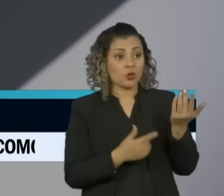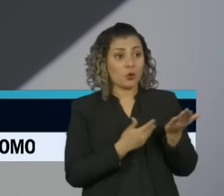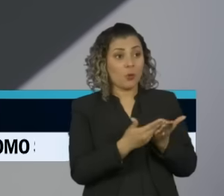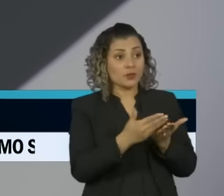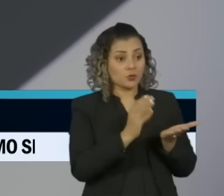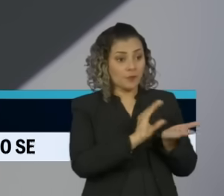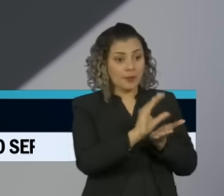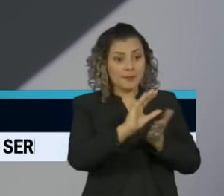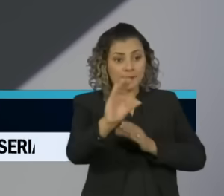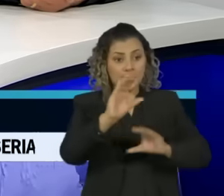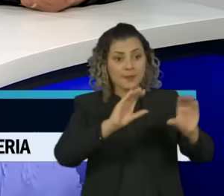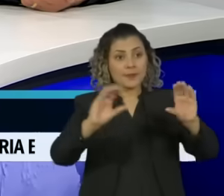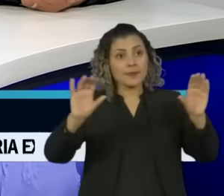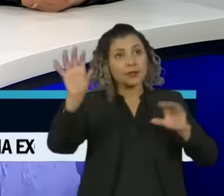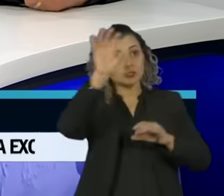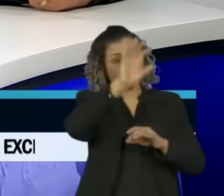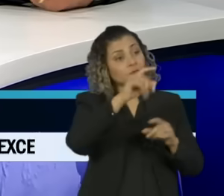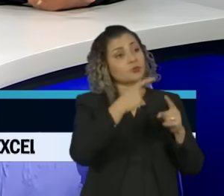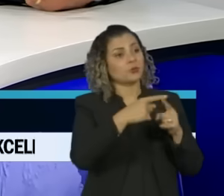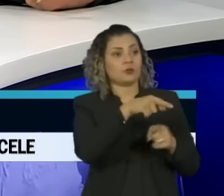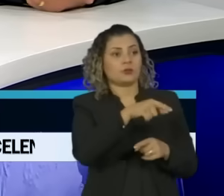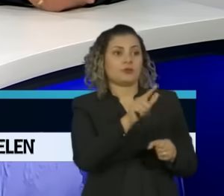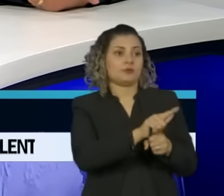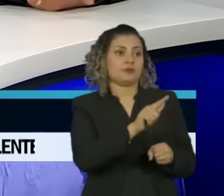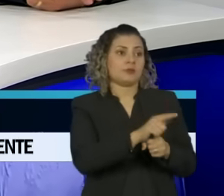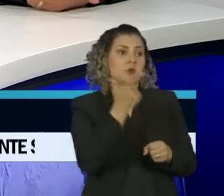para os estados depois que ele